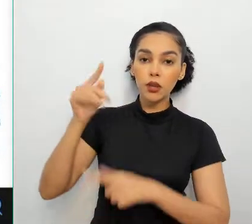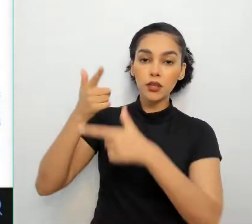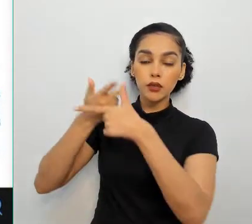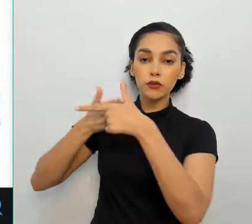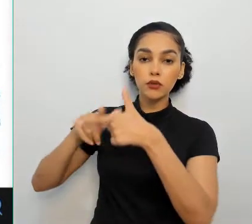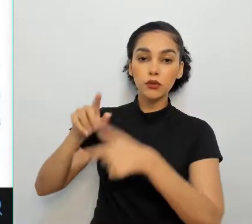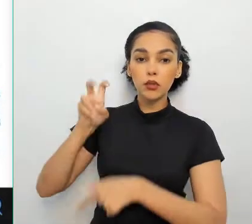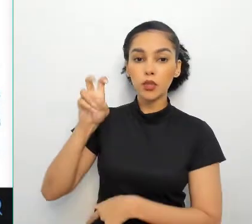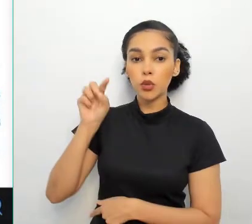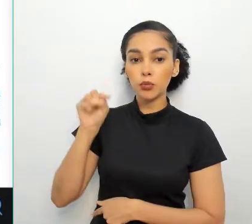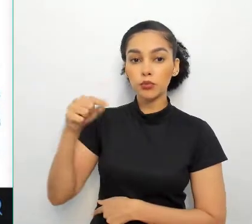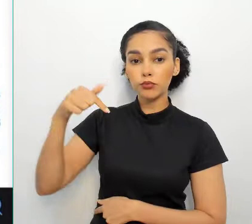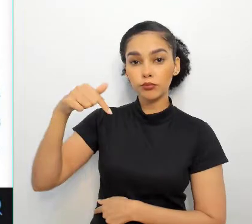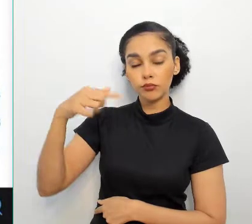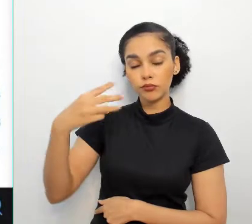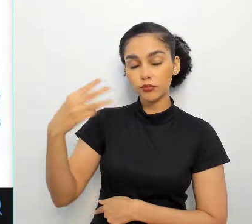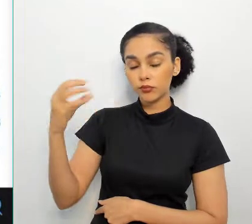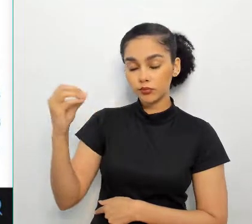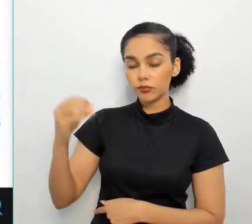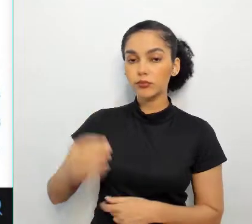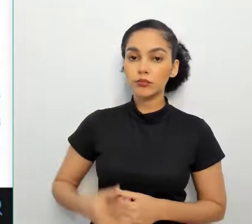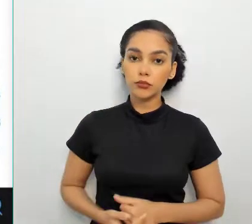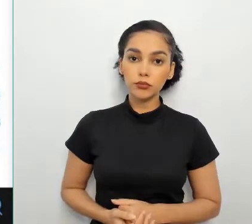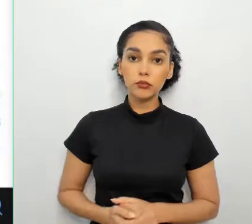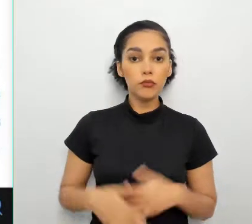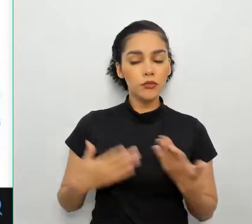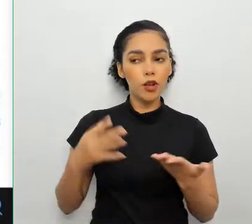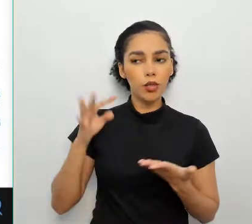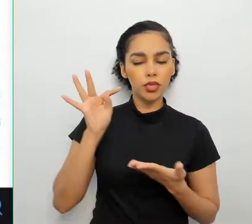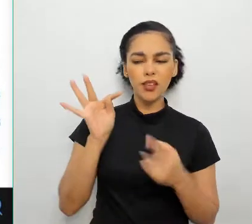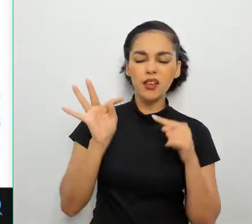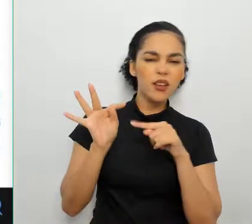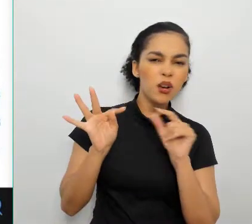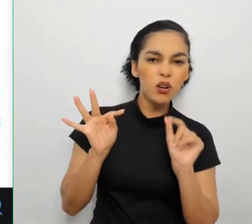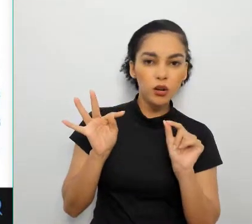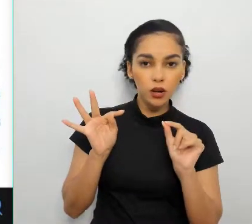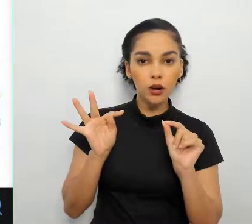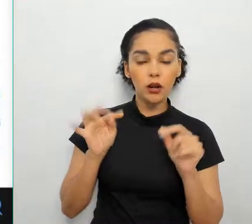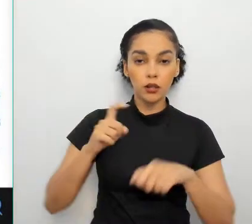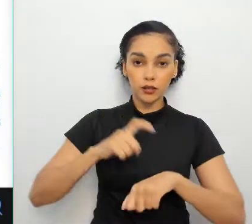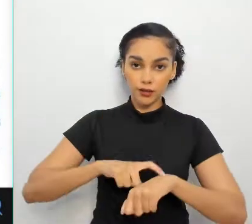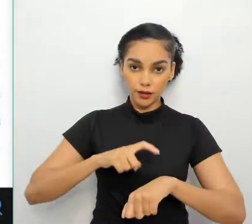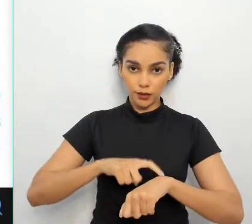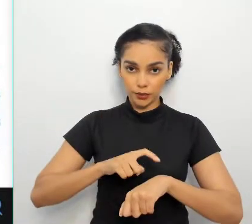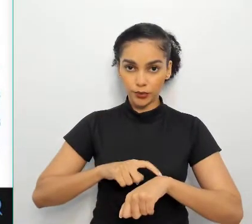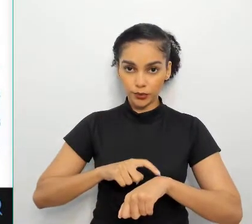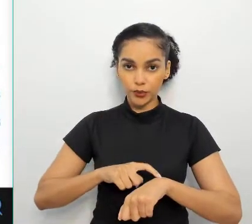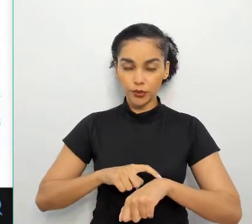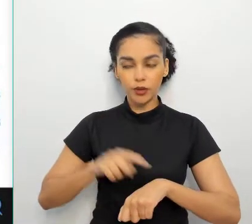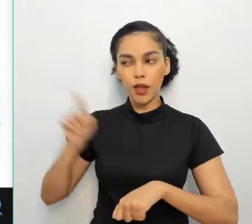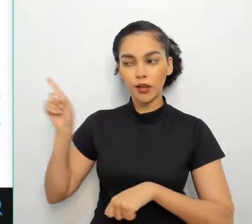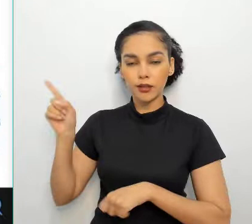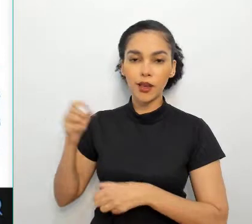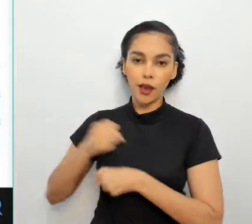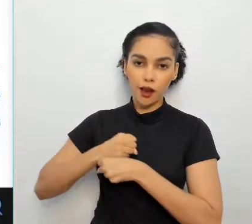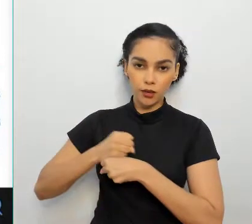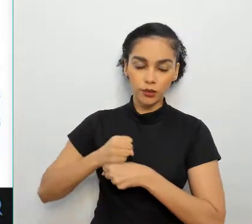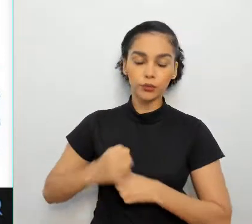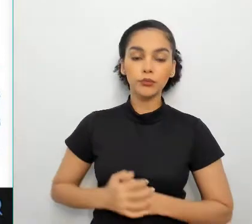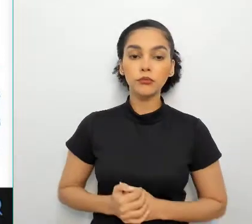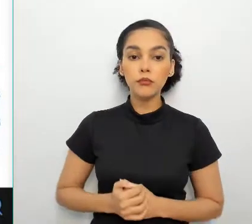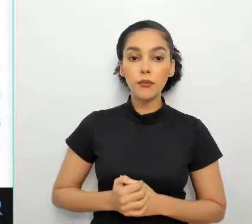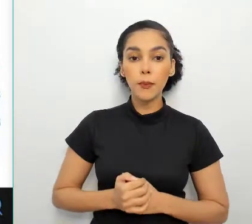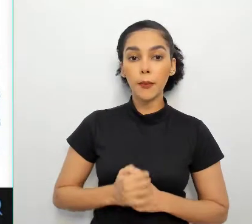por 5.730, em que T é o tempo, que vai estar medido aí em ano, e Q de T é